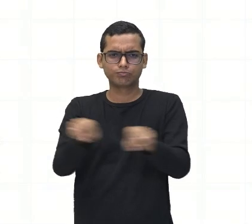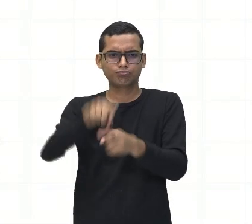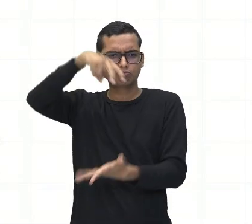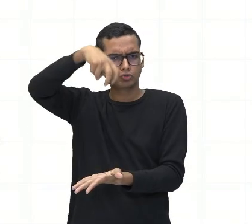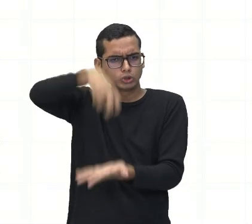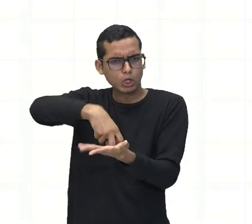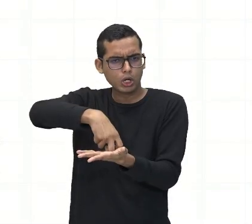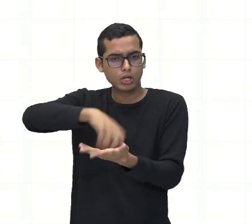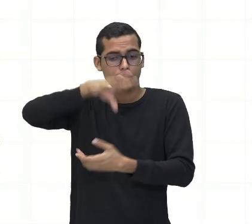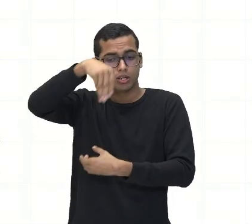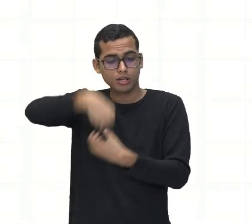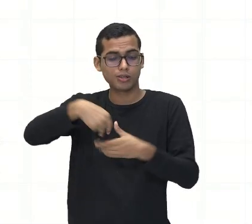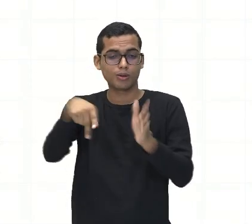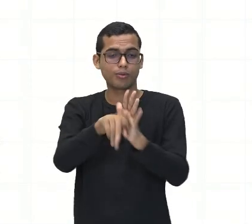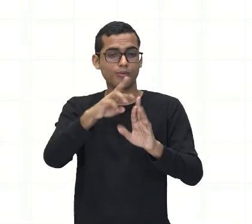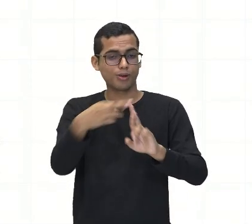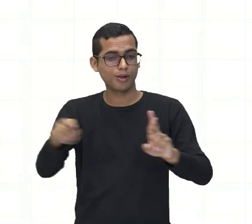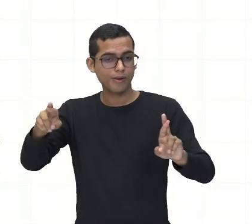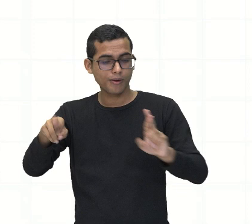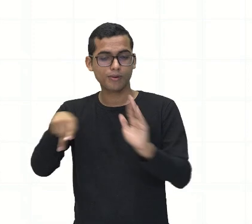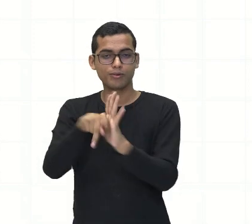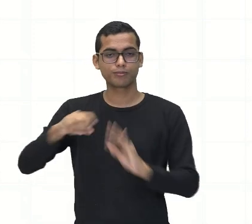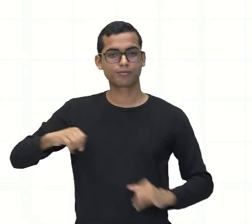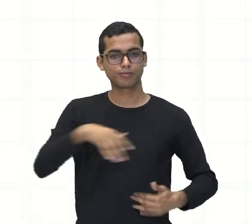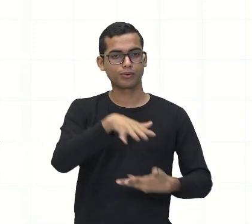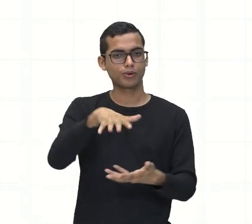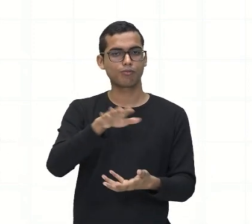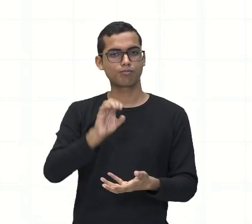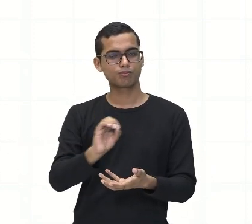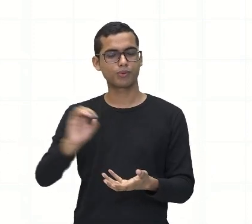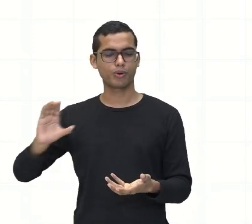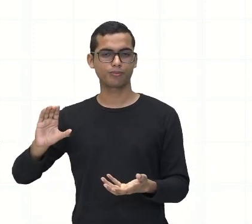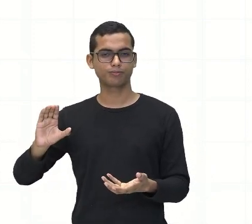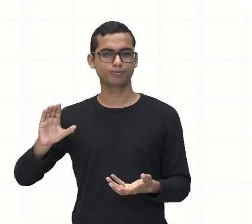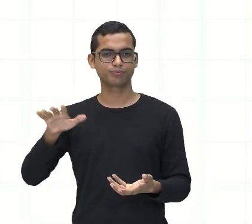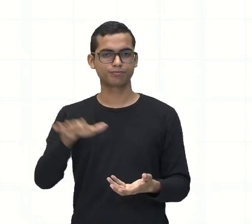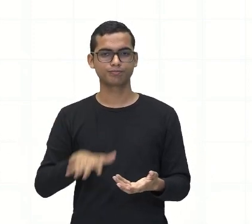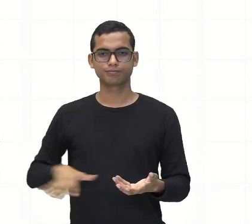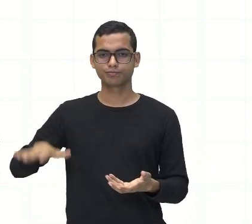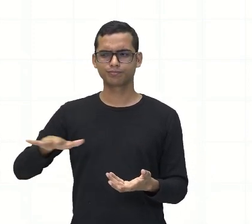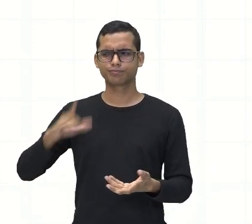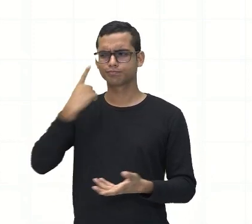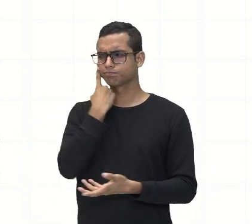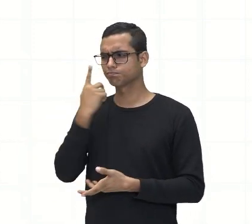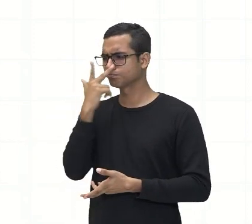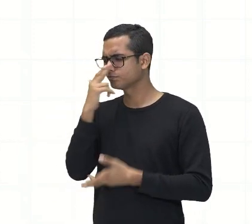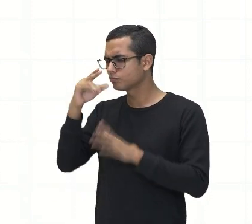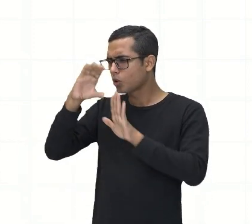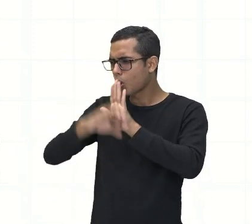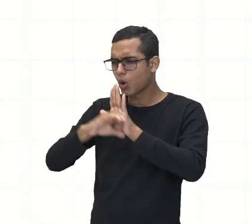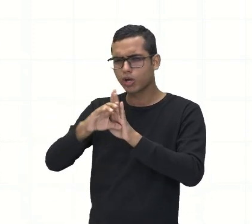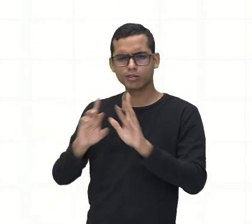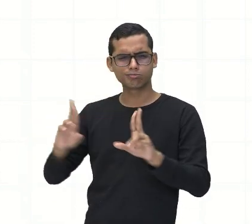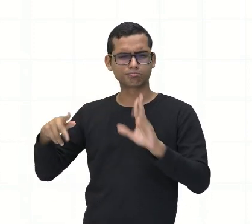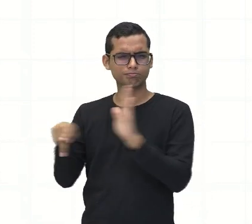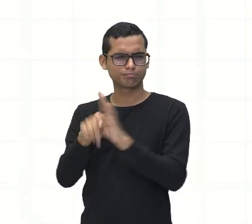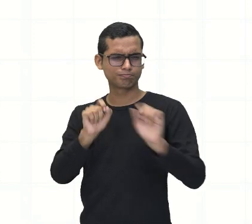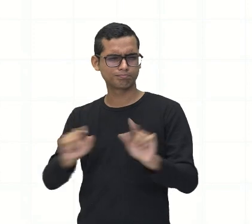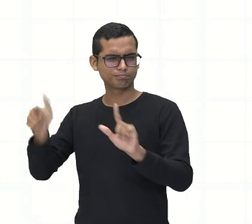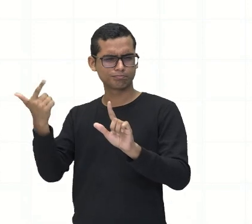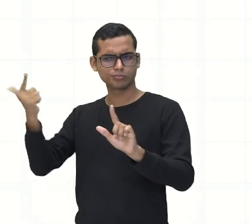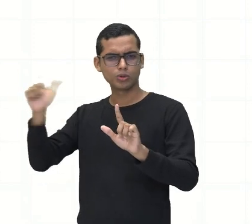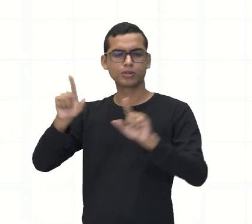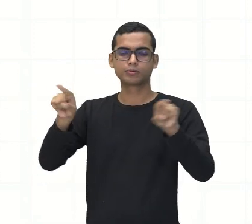ocidentais. Olha só que interessante. Isso aqui é um pouquinho diferente, inclusive do outro slide. Por